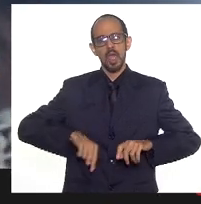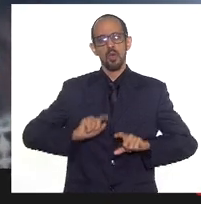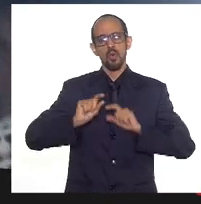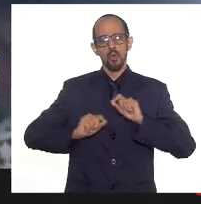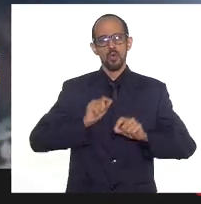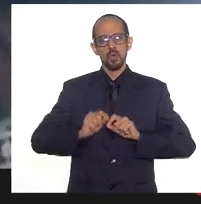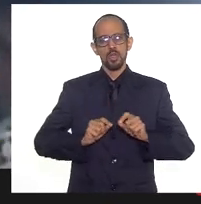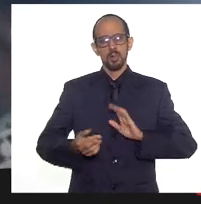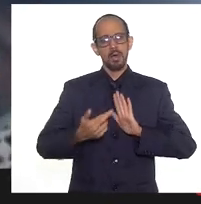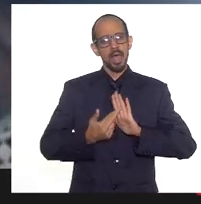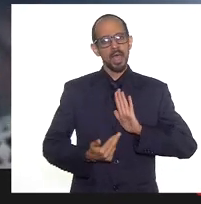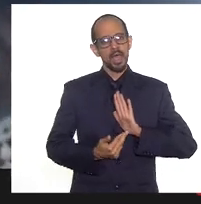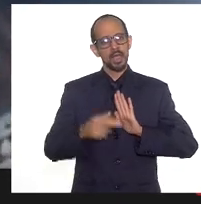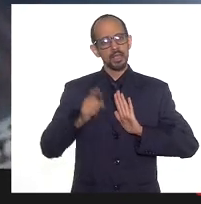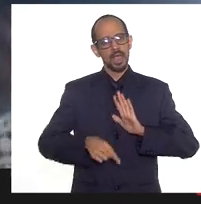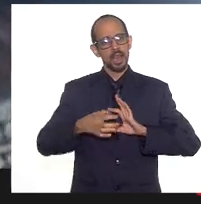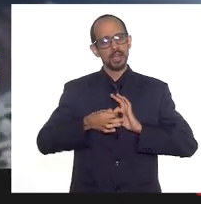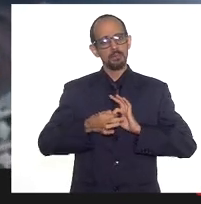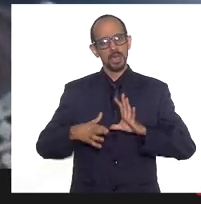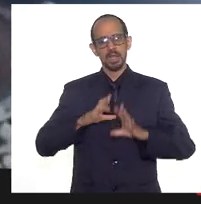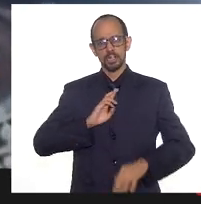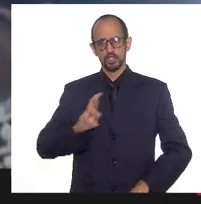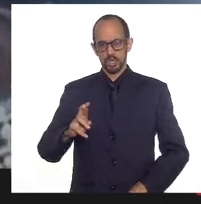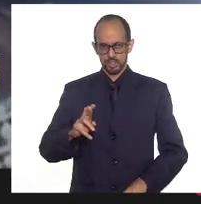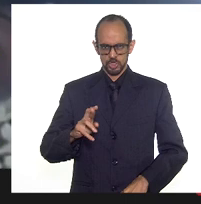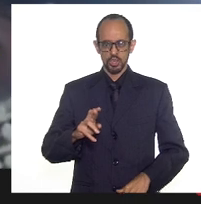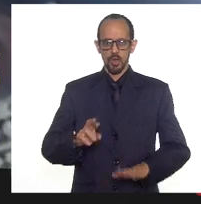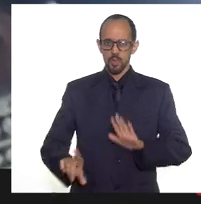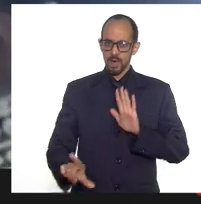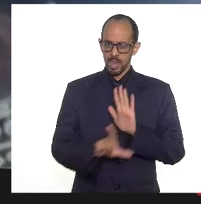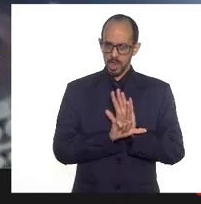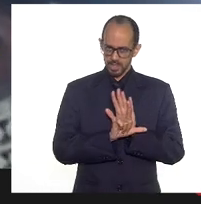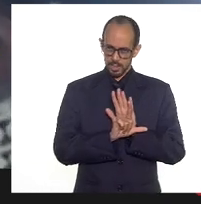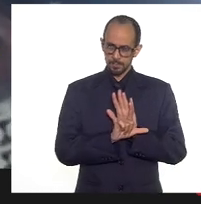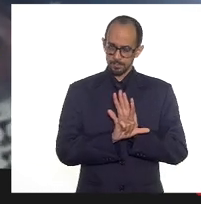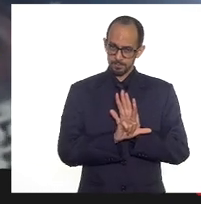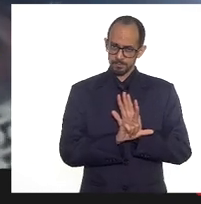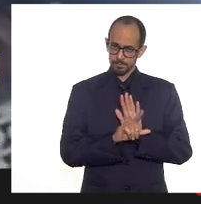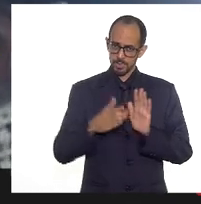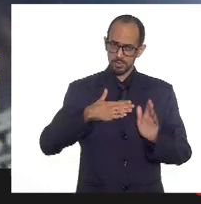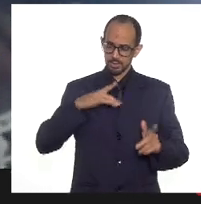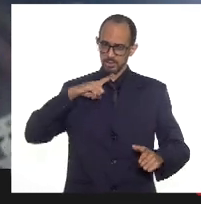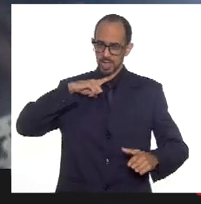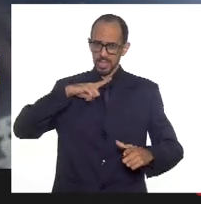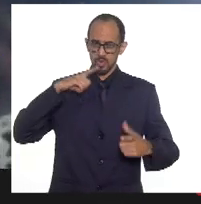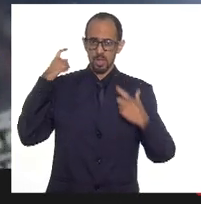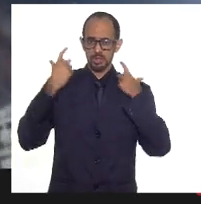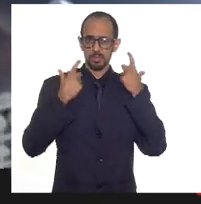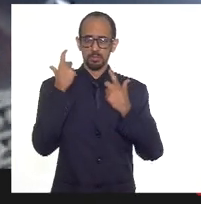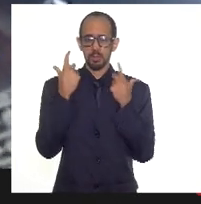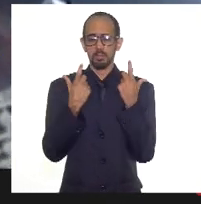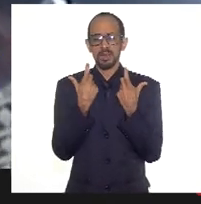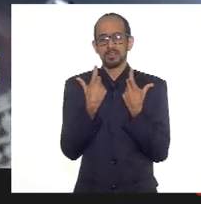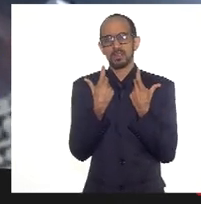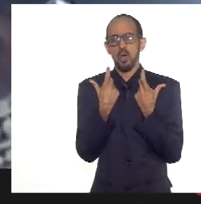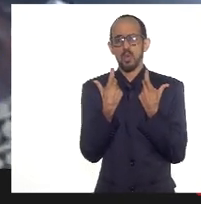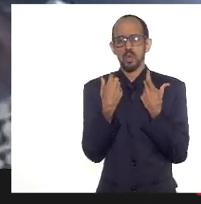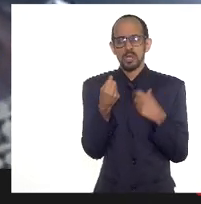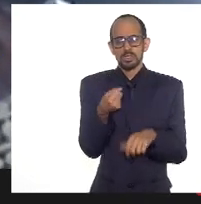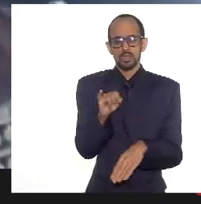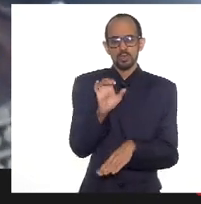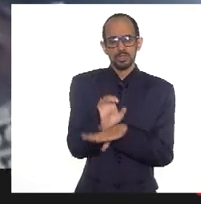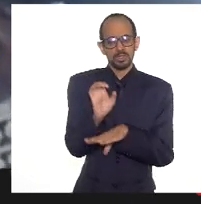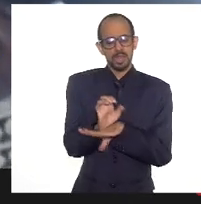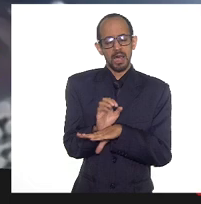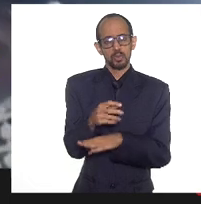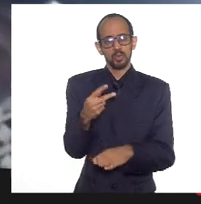o princípio da liberdade religiosa. Muito me preocupa a ideia de que o Estado só vai agir se o número de